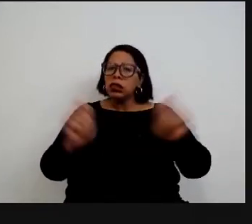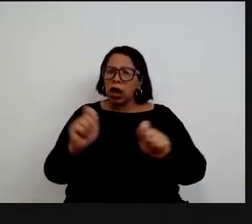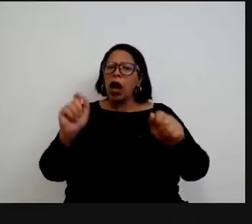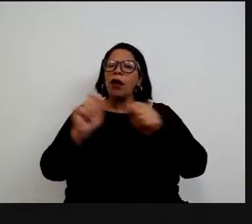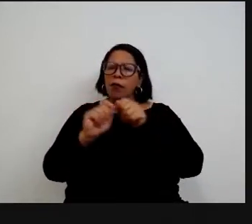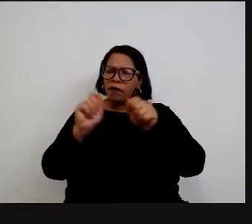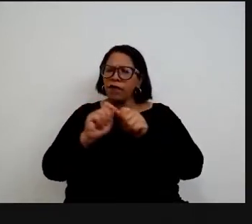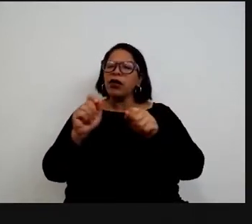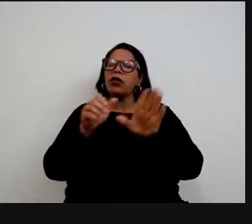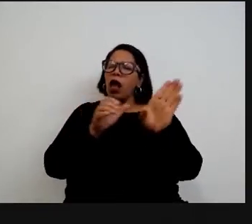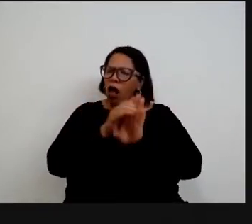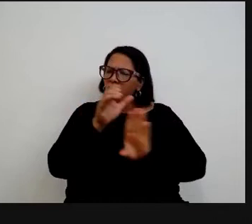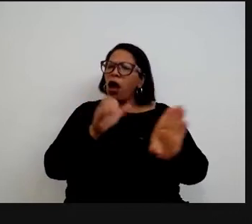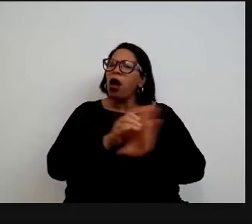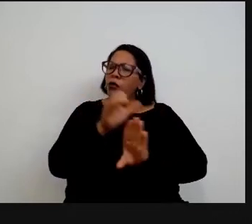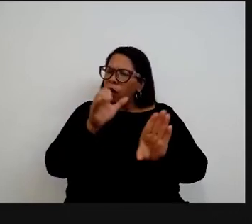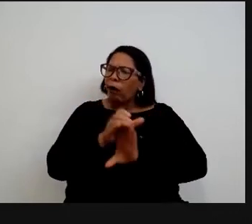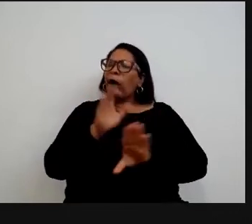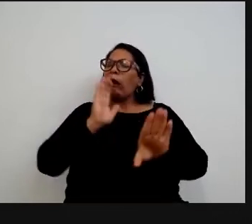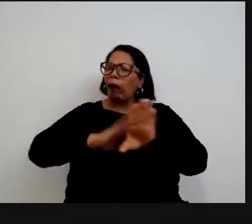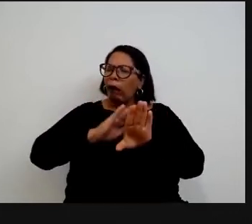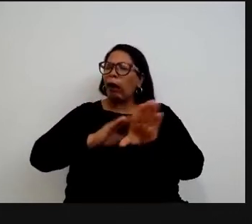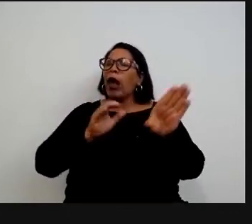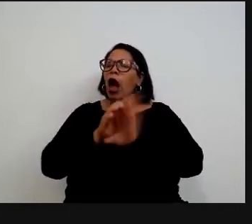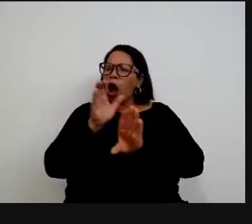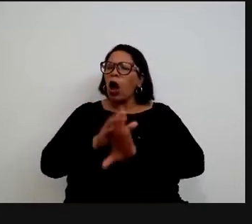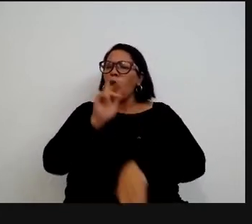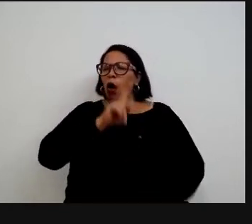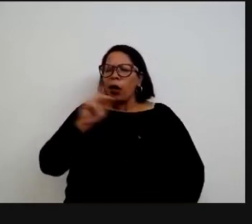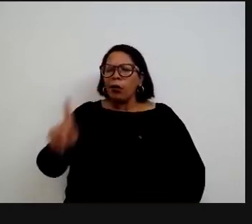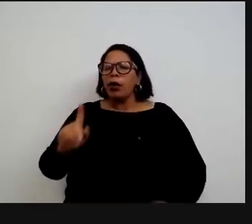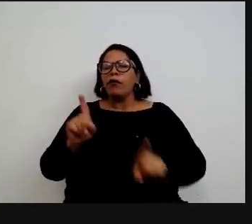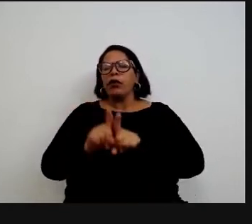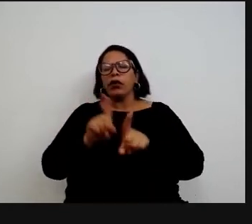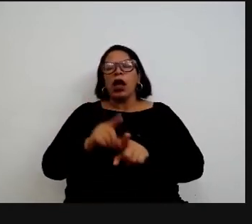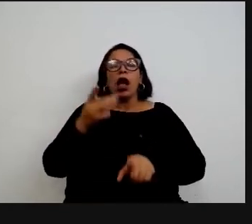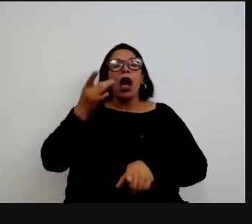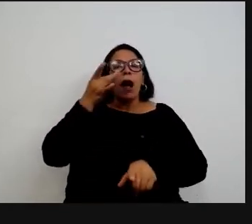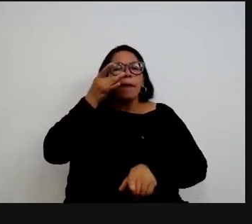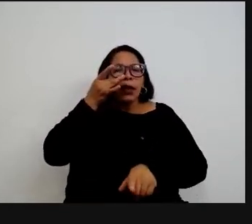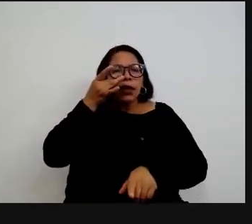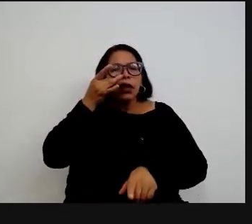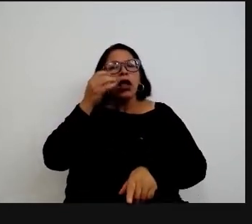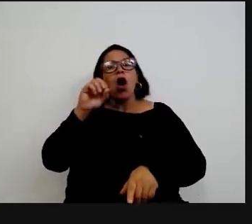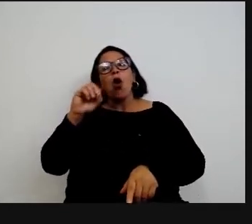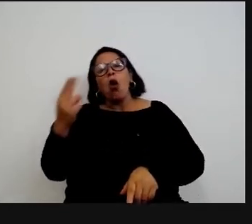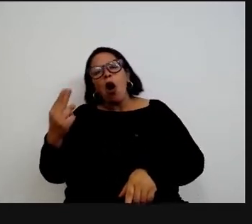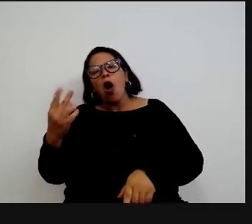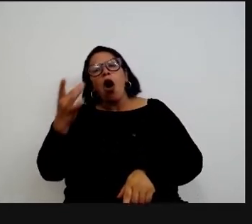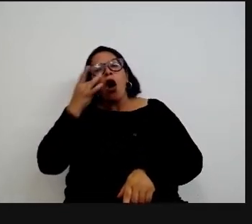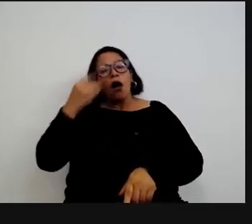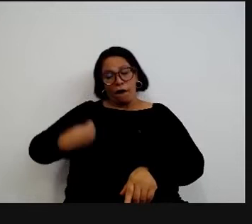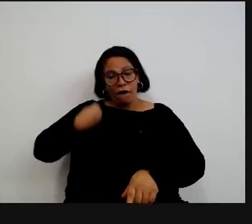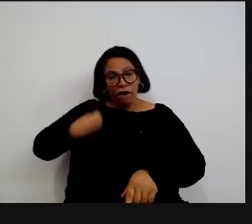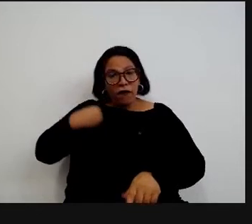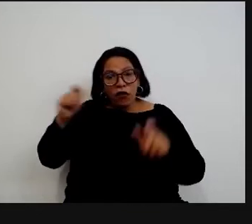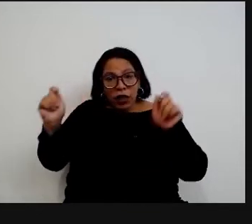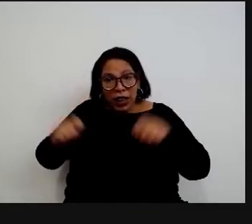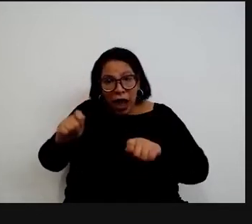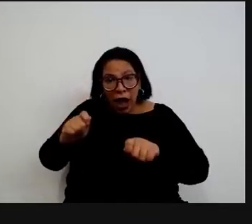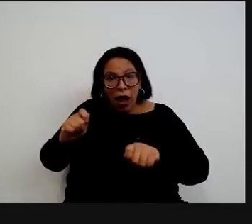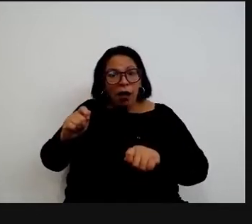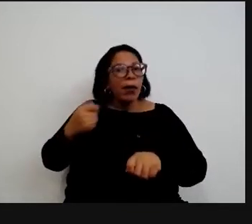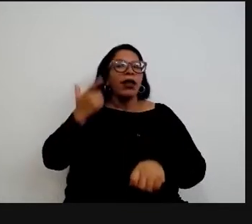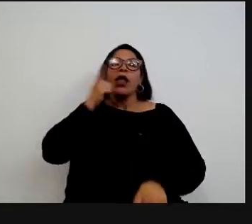fazer milhões de coisas, né? Gerenciar presencial, fazer ao vivo, ele dá conta de fazer ao